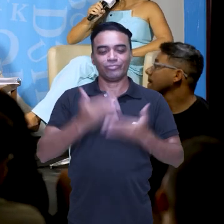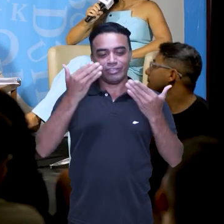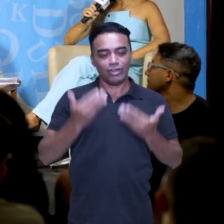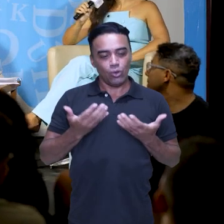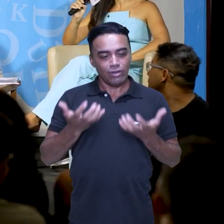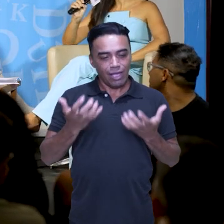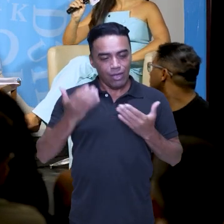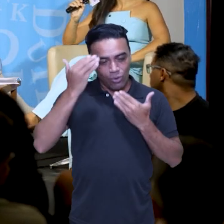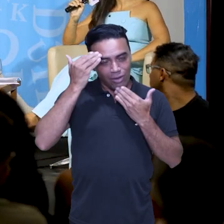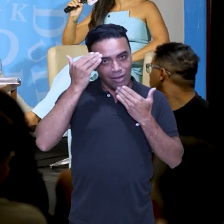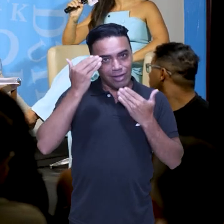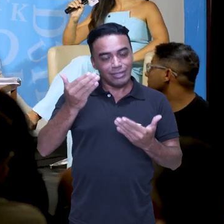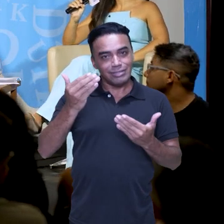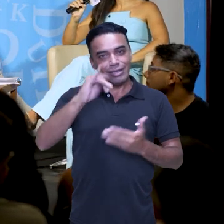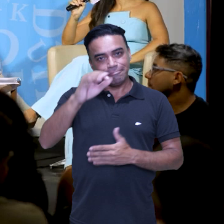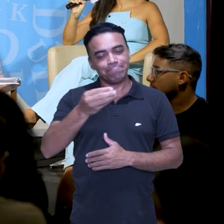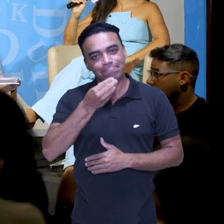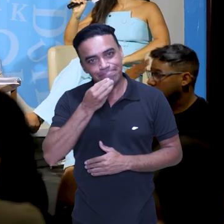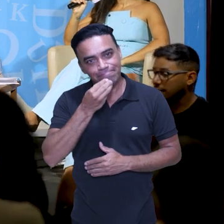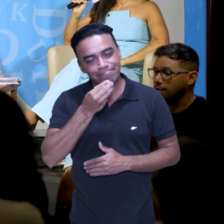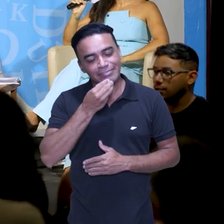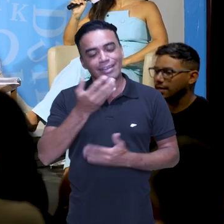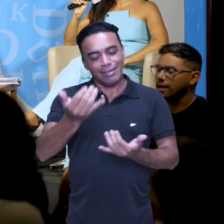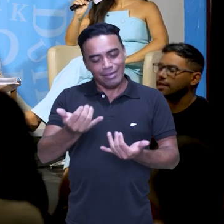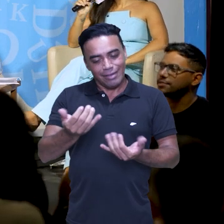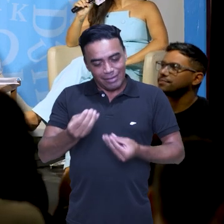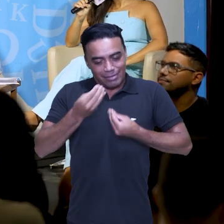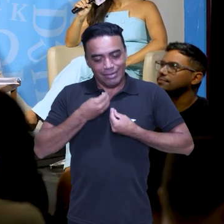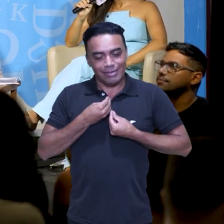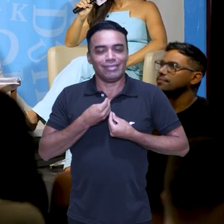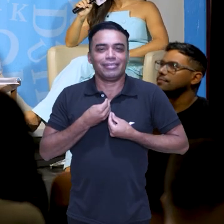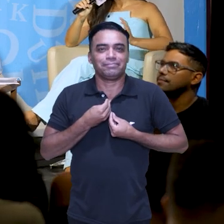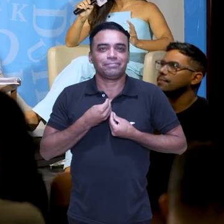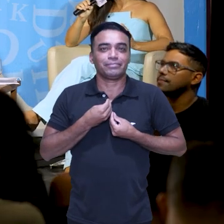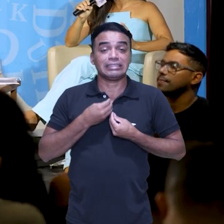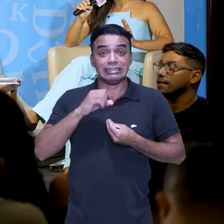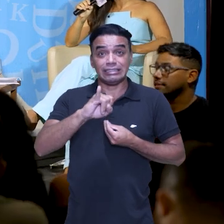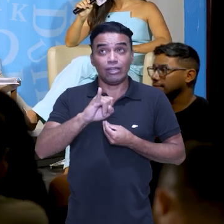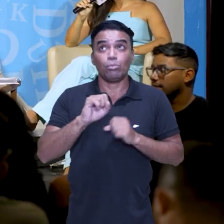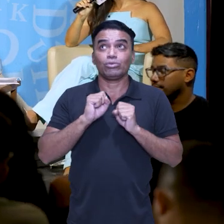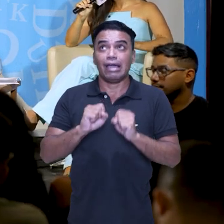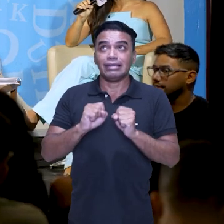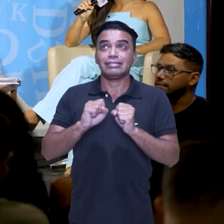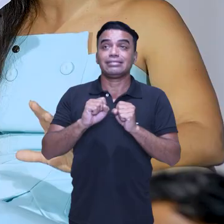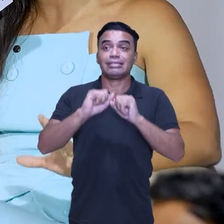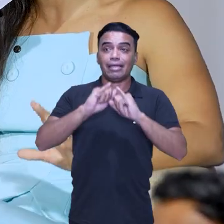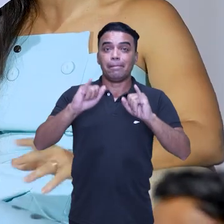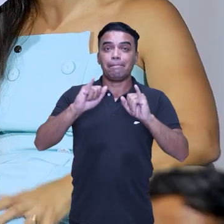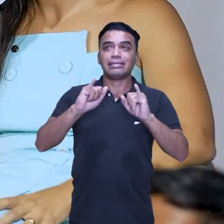Eu quero agradecer a oportunidade, né? E se eu pudesse deixar uma